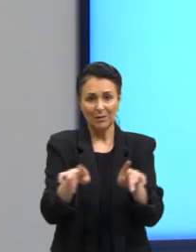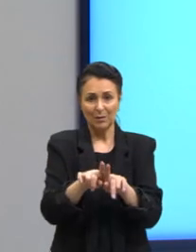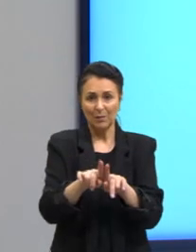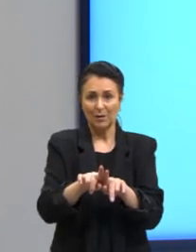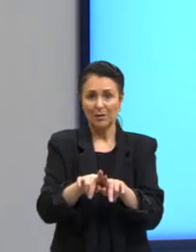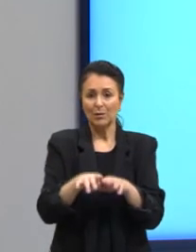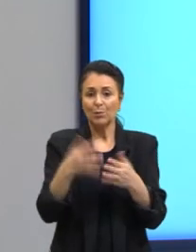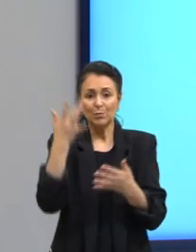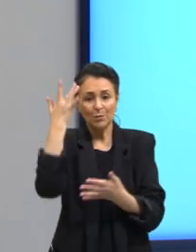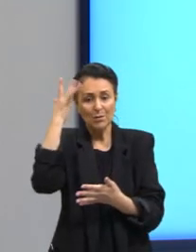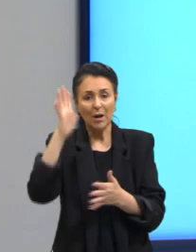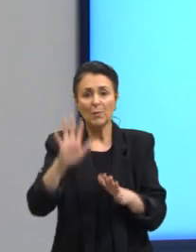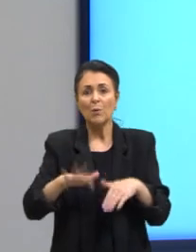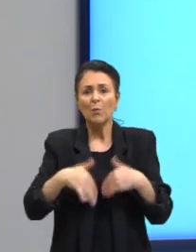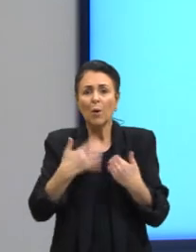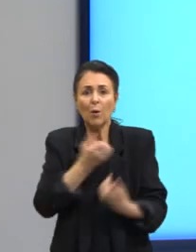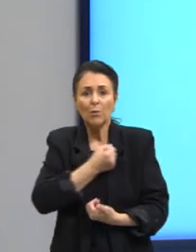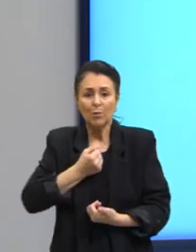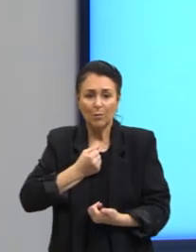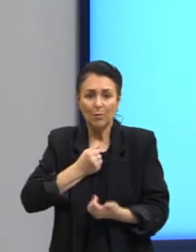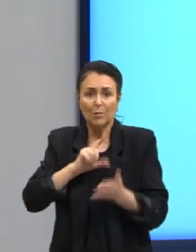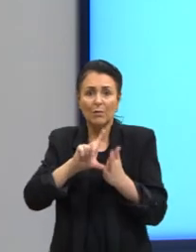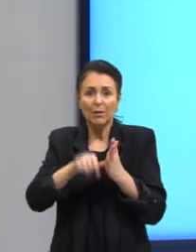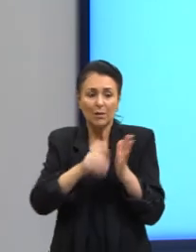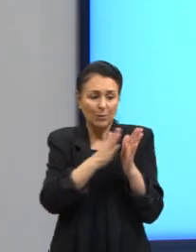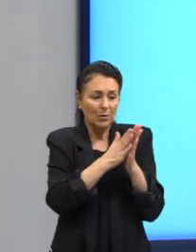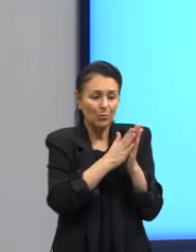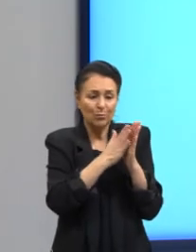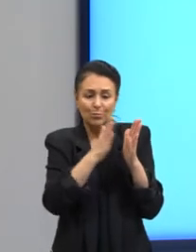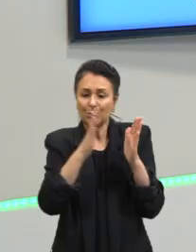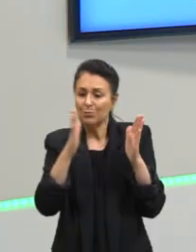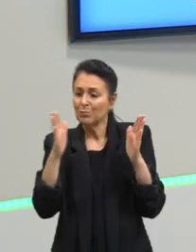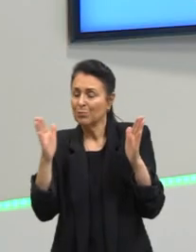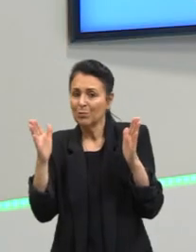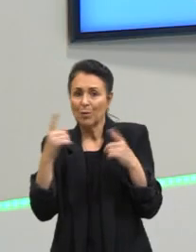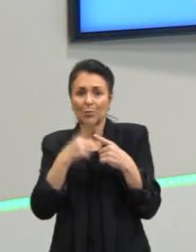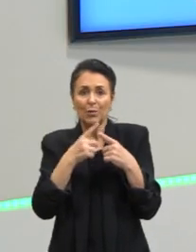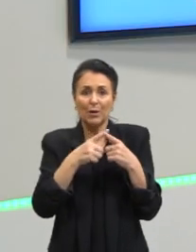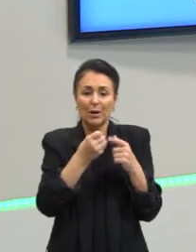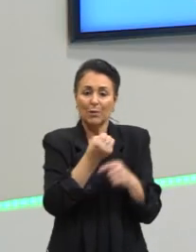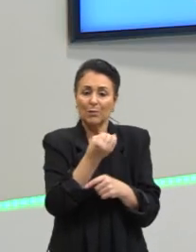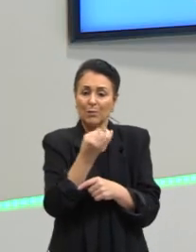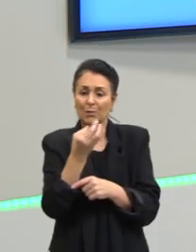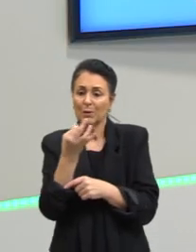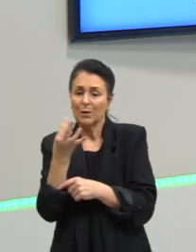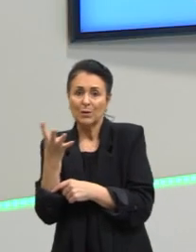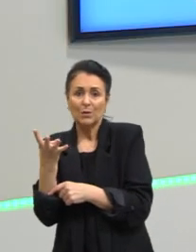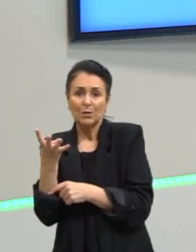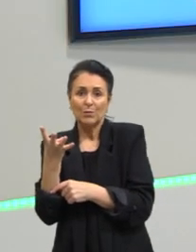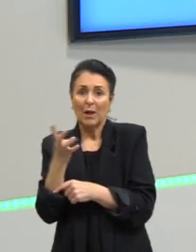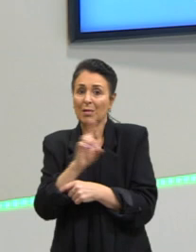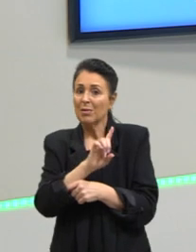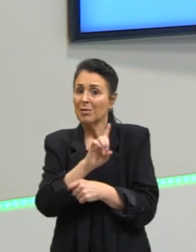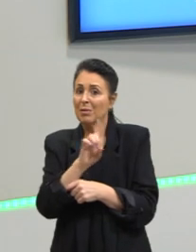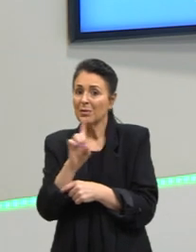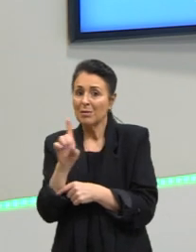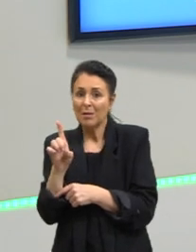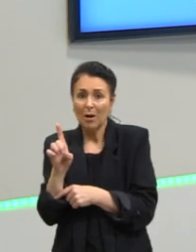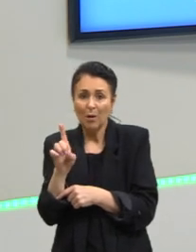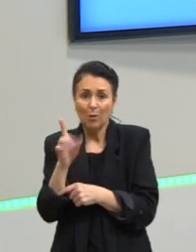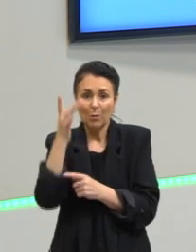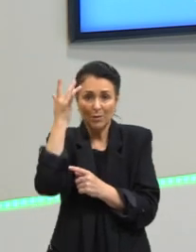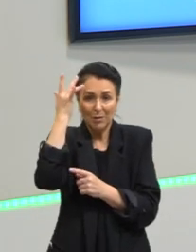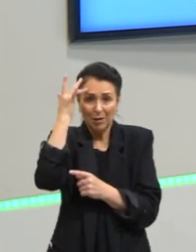podemos prever Então o próximo número É porque ela é uma dízima não periódica ou seja não apresenta